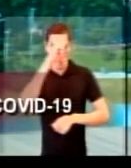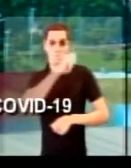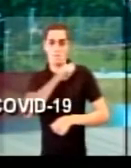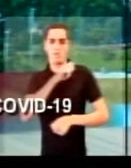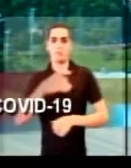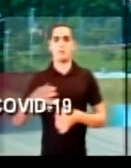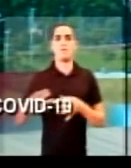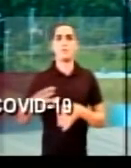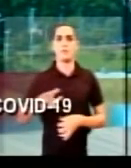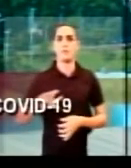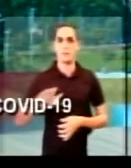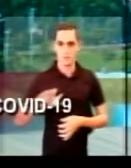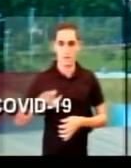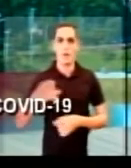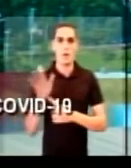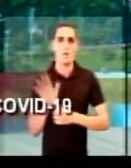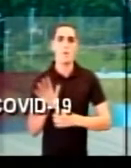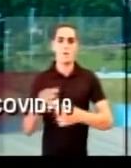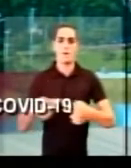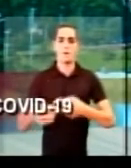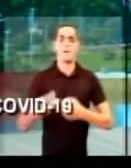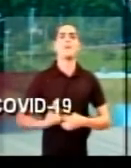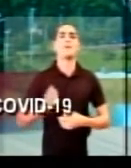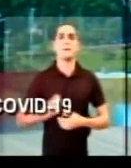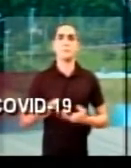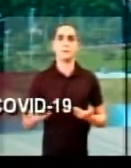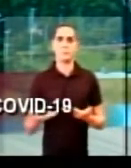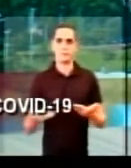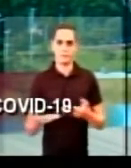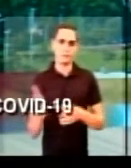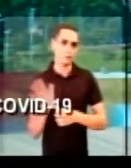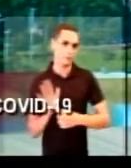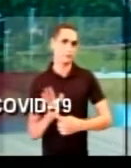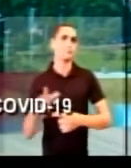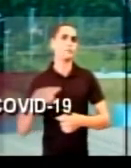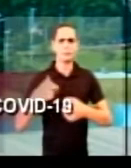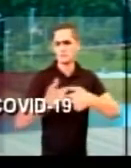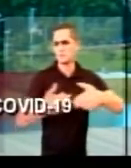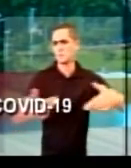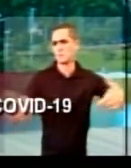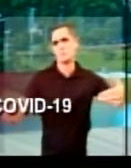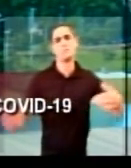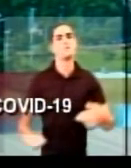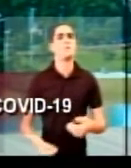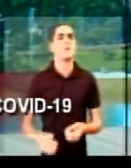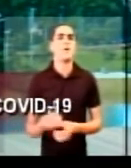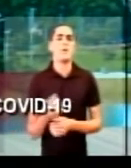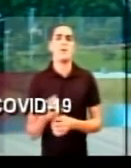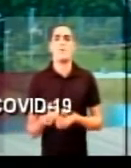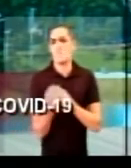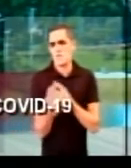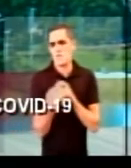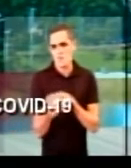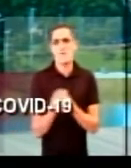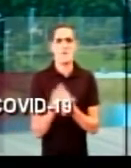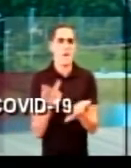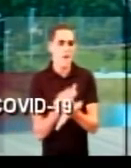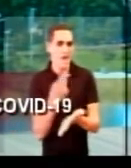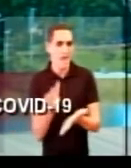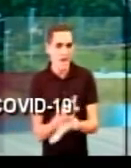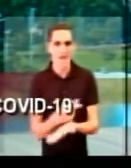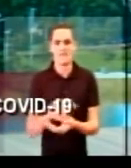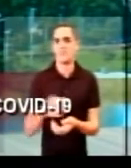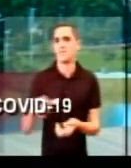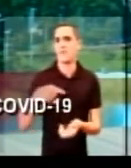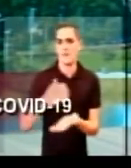seus resultados nessa semana e houve muita controvérsia, porque as pessoas não entenderam, algumas